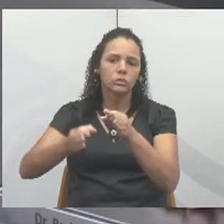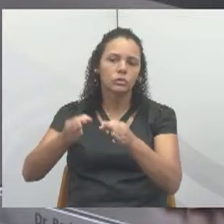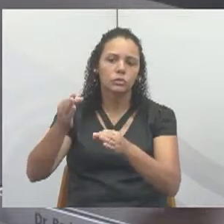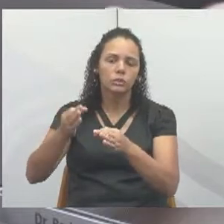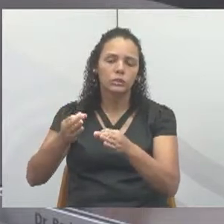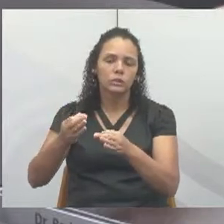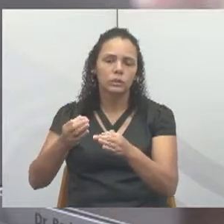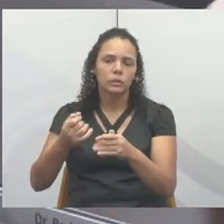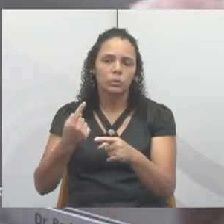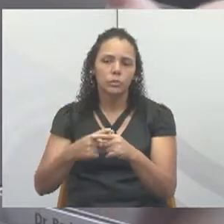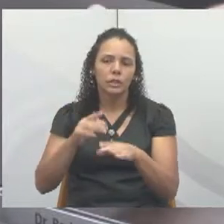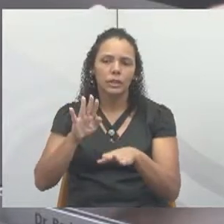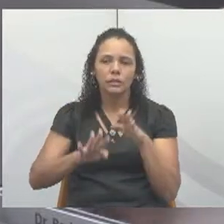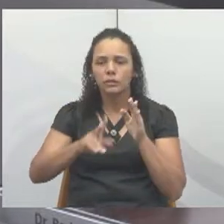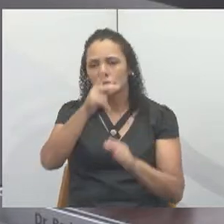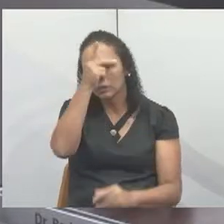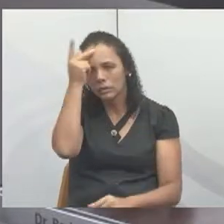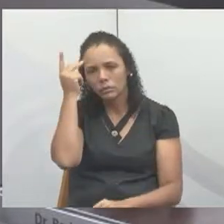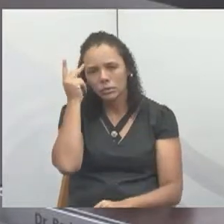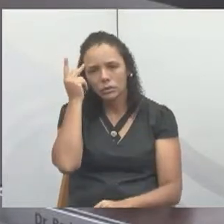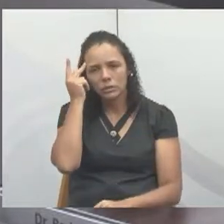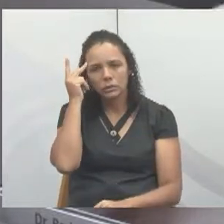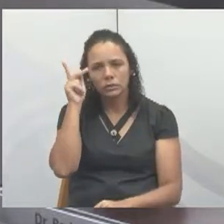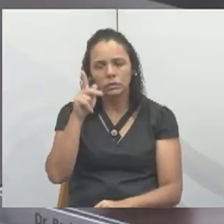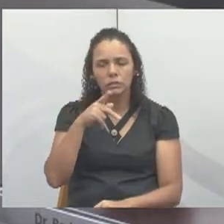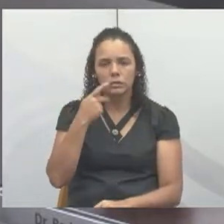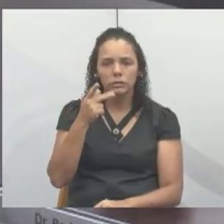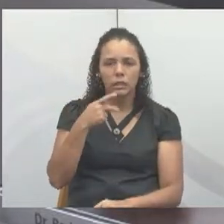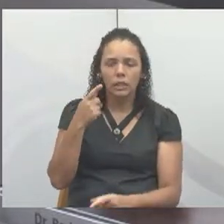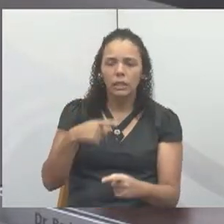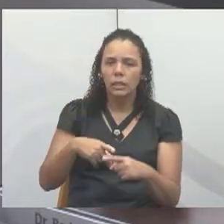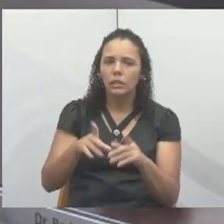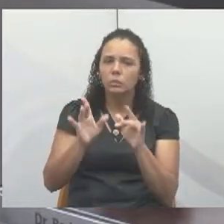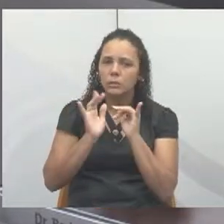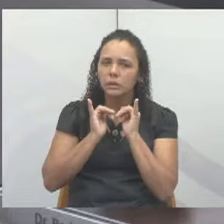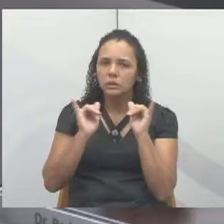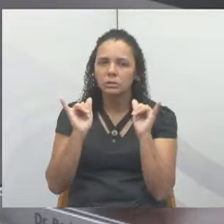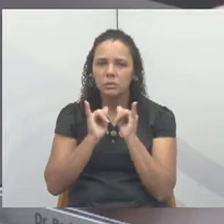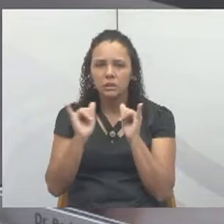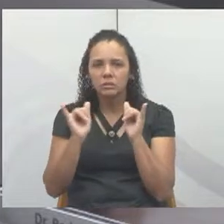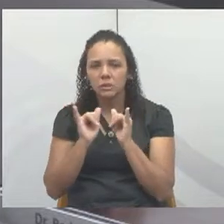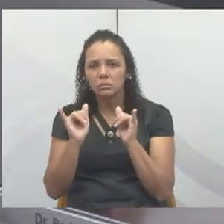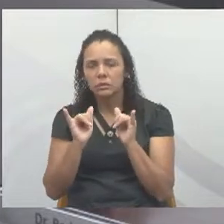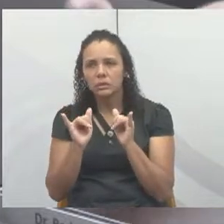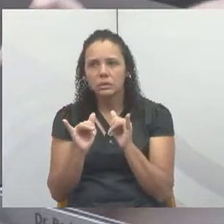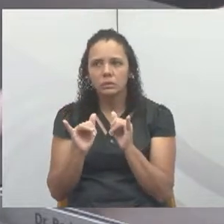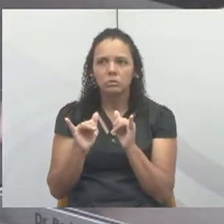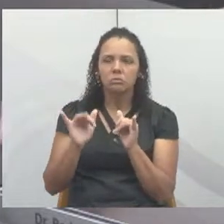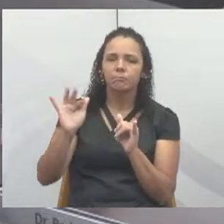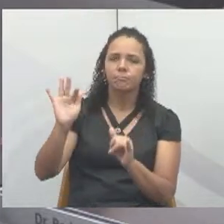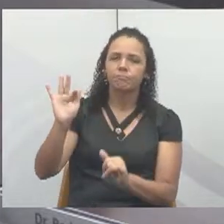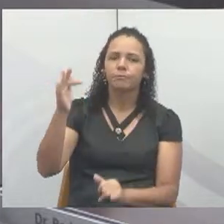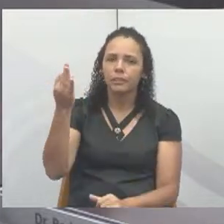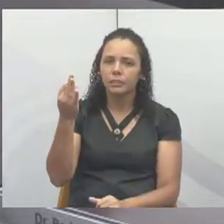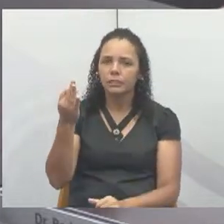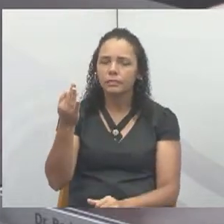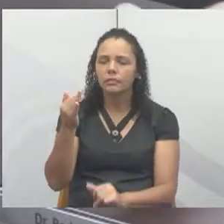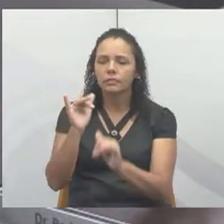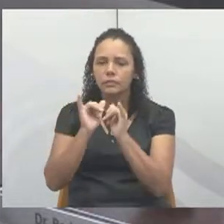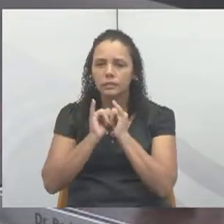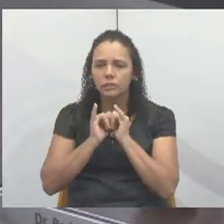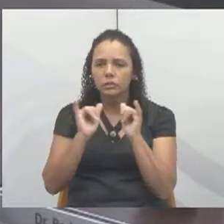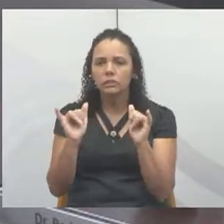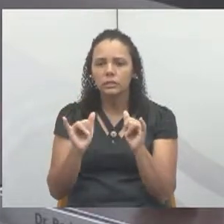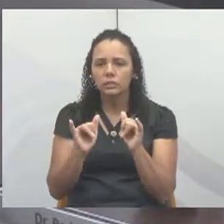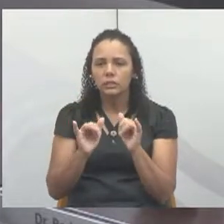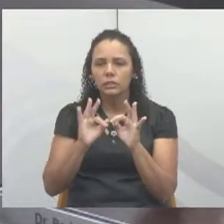gente, às vezes, falar, e às vezes não, informações que não são fidedignas, dizendo que novamente tudo